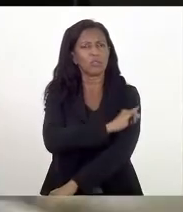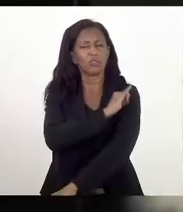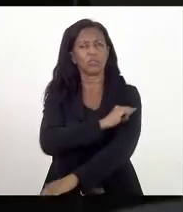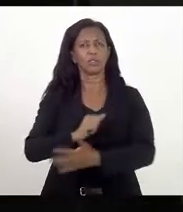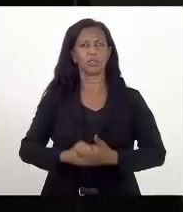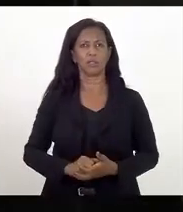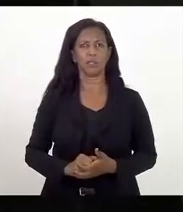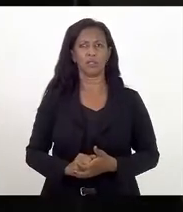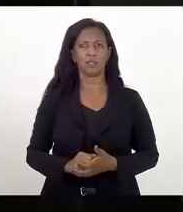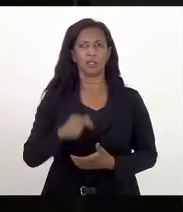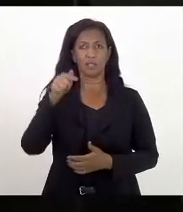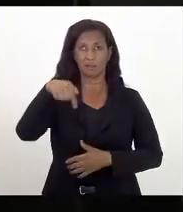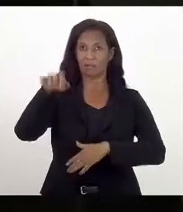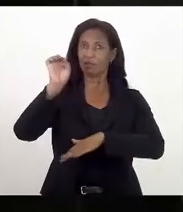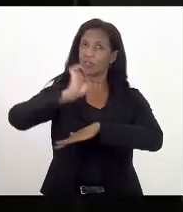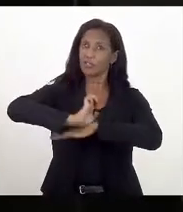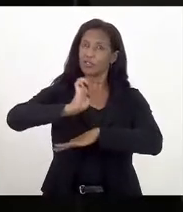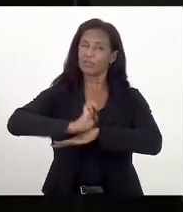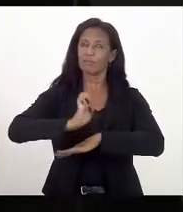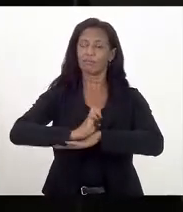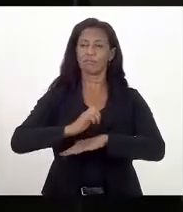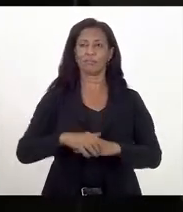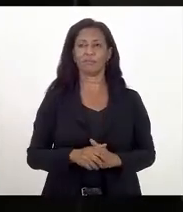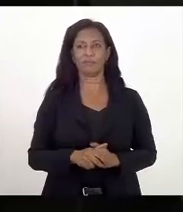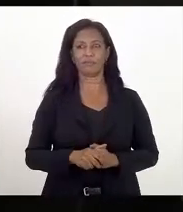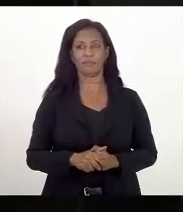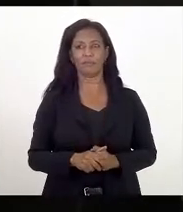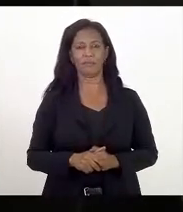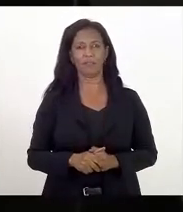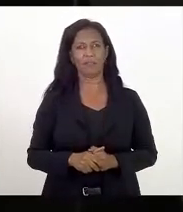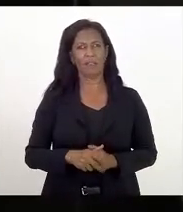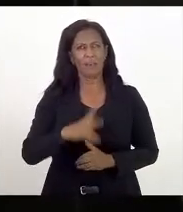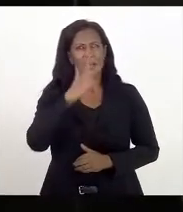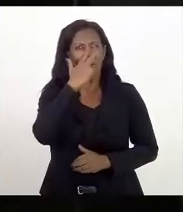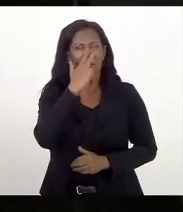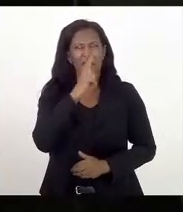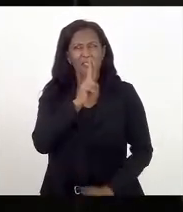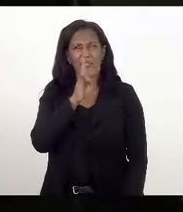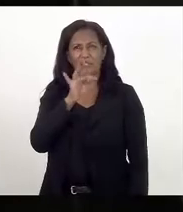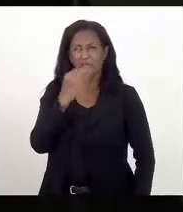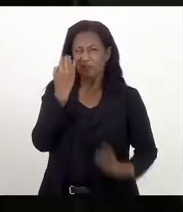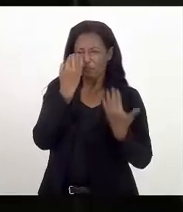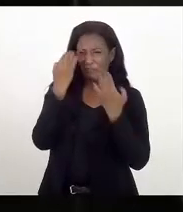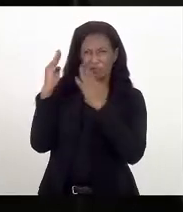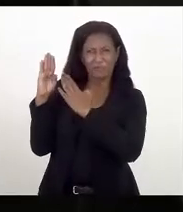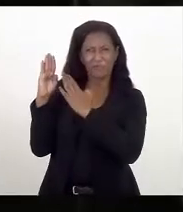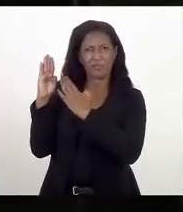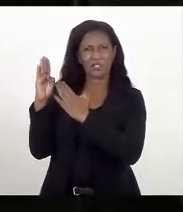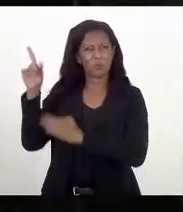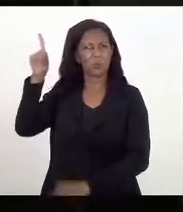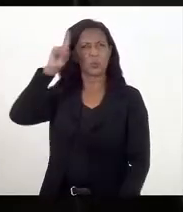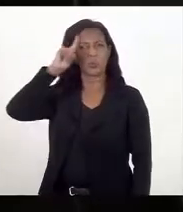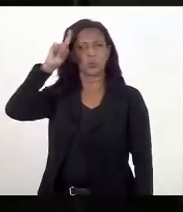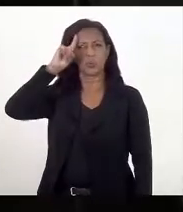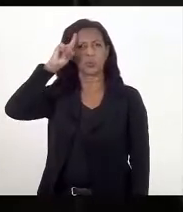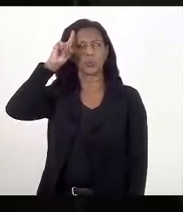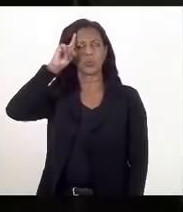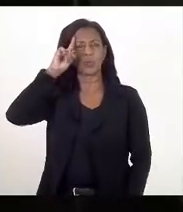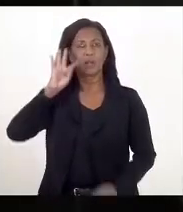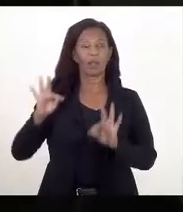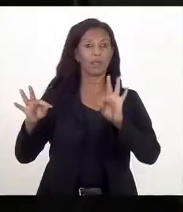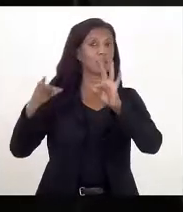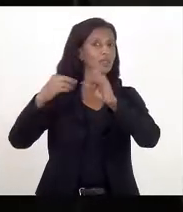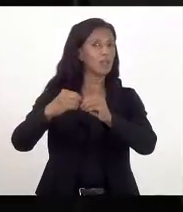esse Estado que vitimiza cotidianamente em